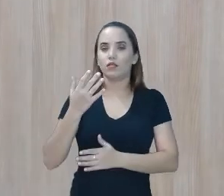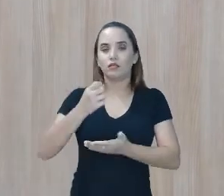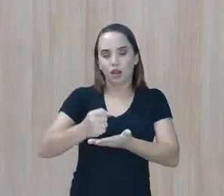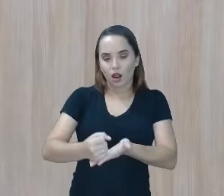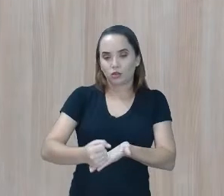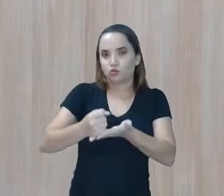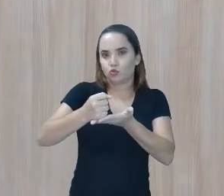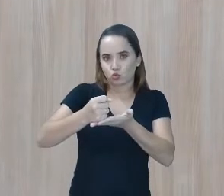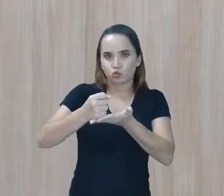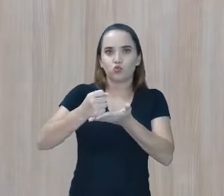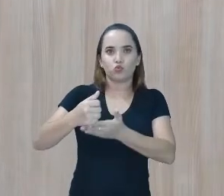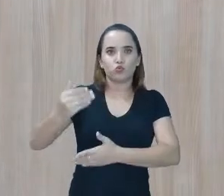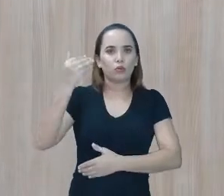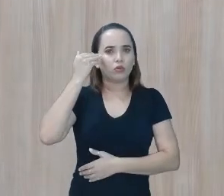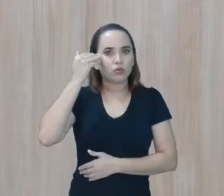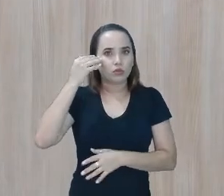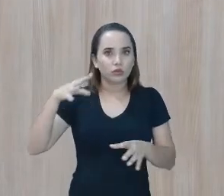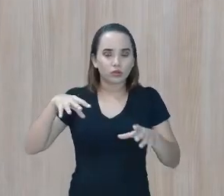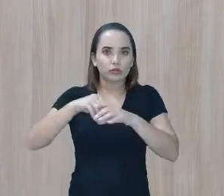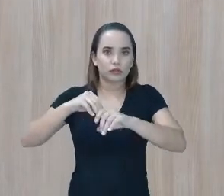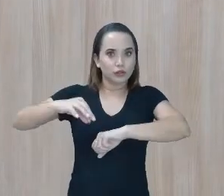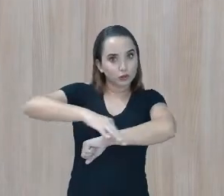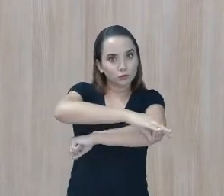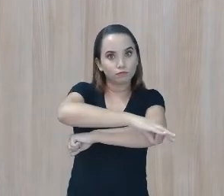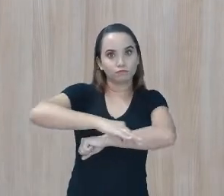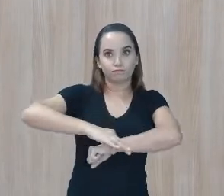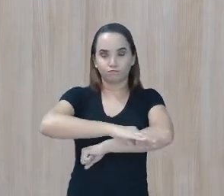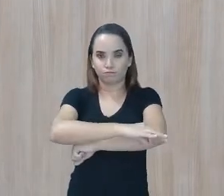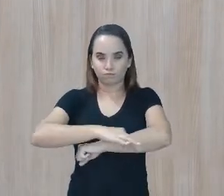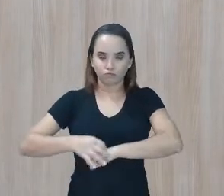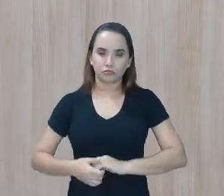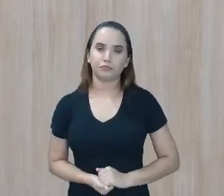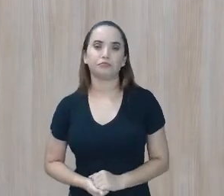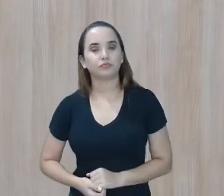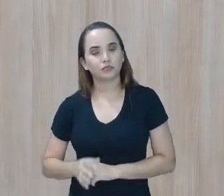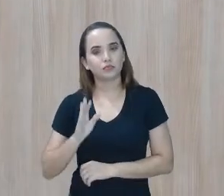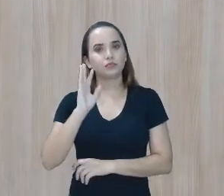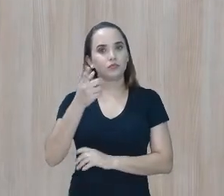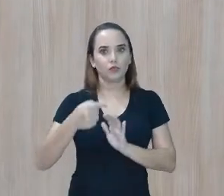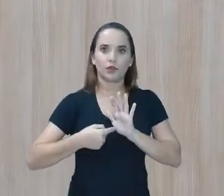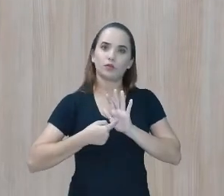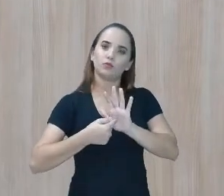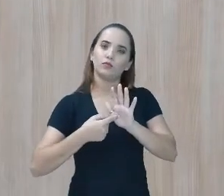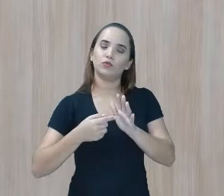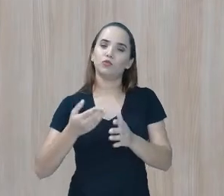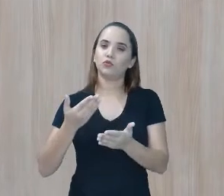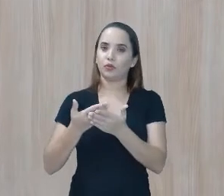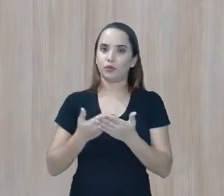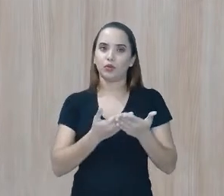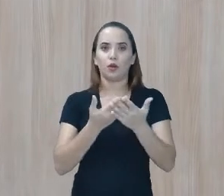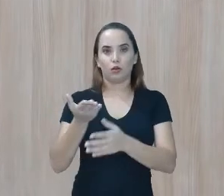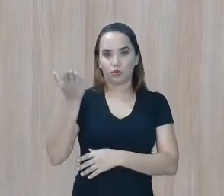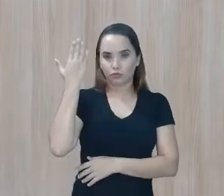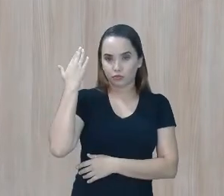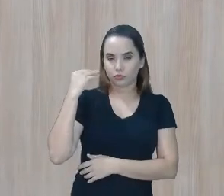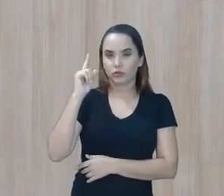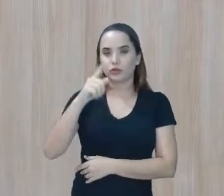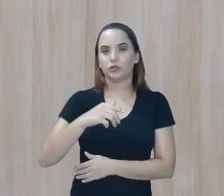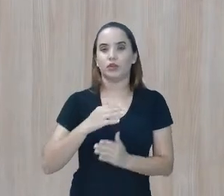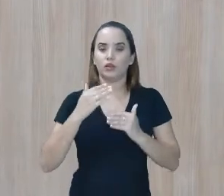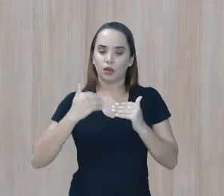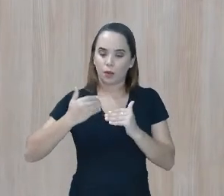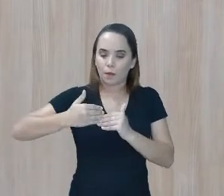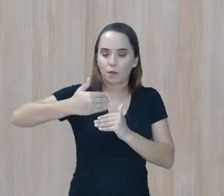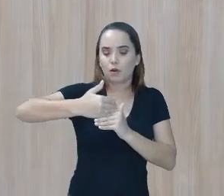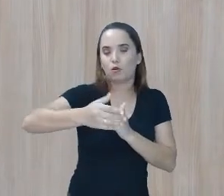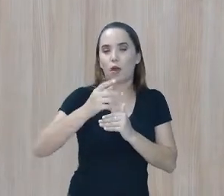a identificação na reta numérica, né? Quando eu mostrei na aula passada, é um processo que parece ser